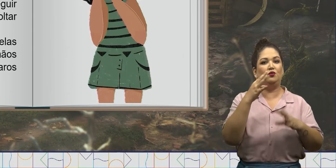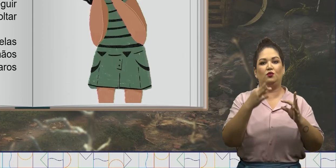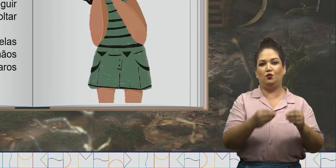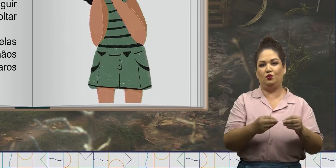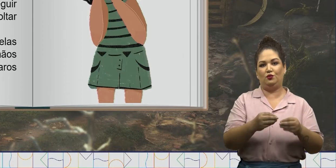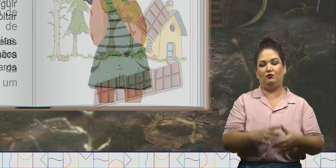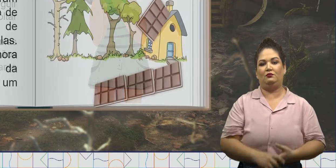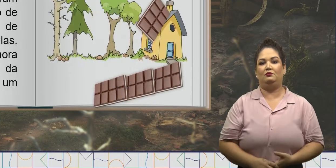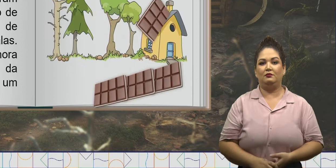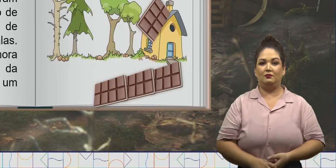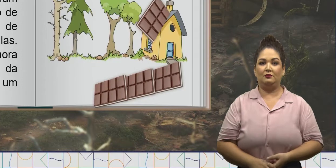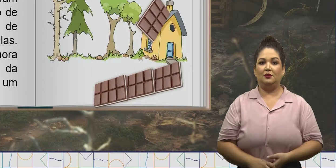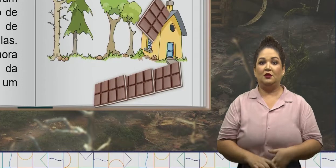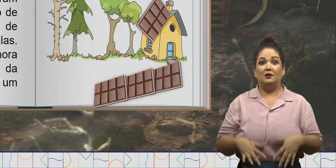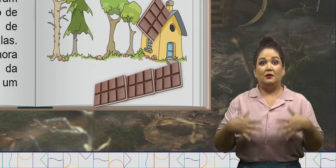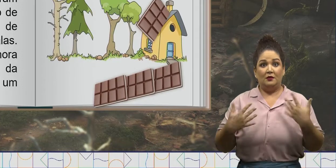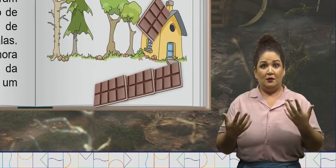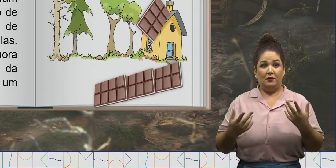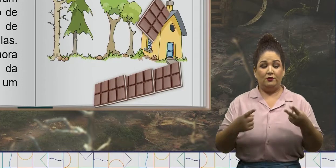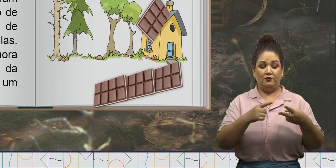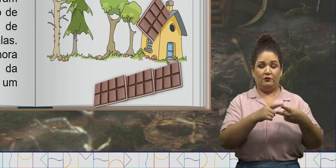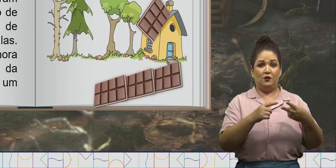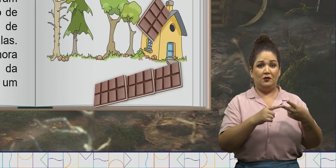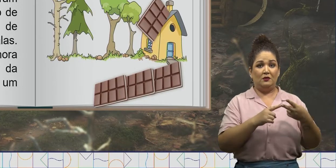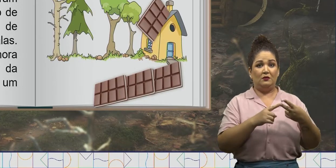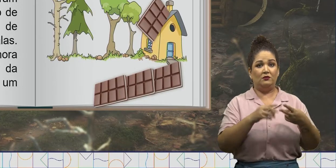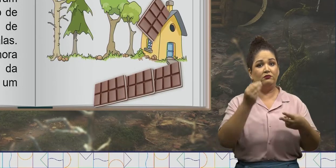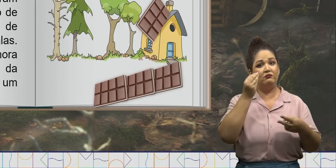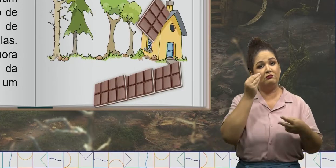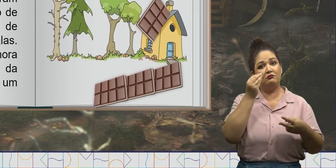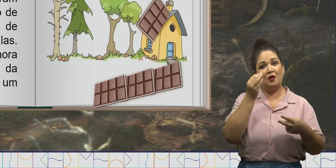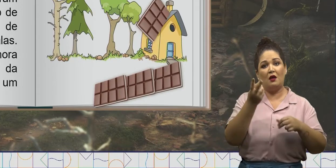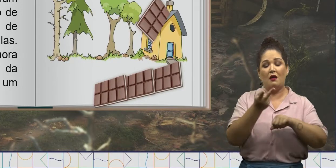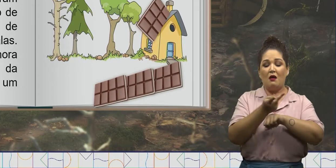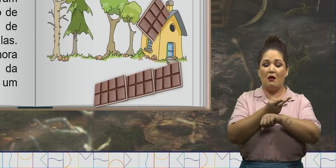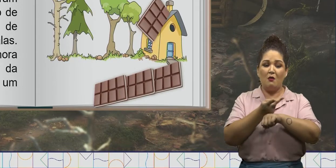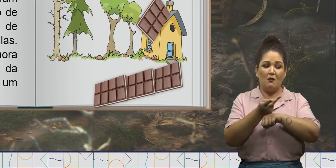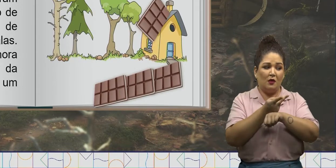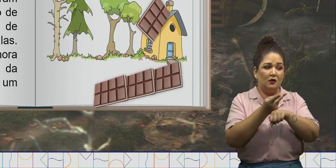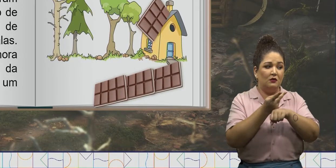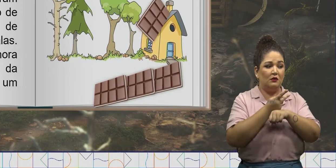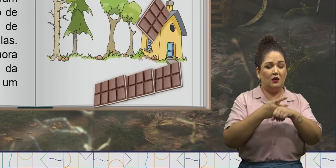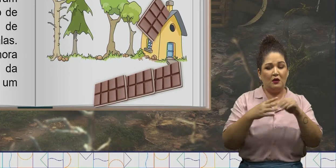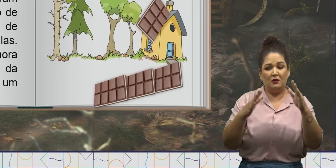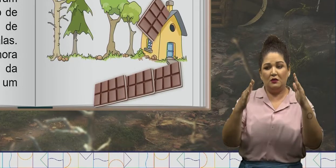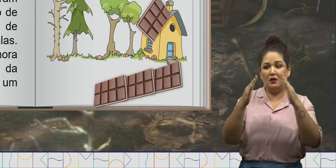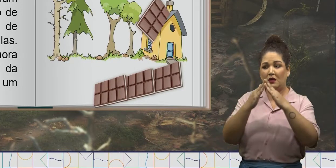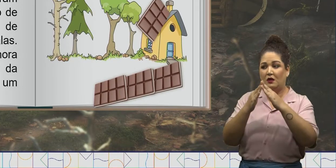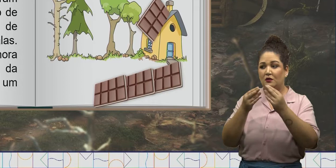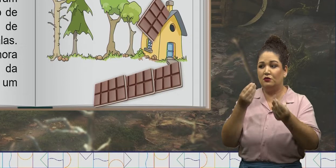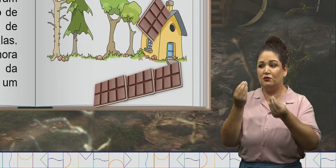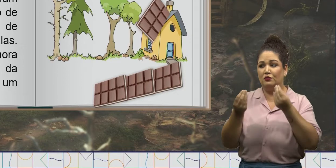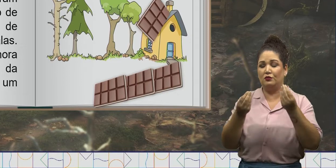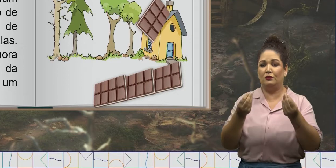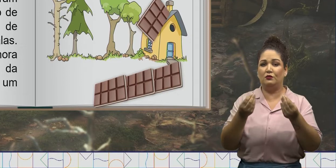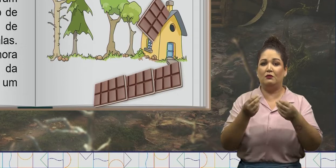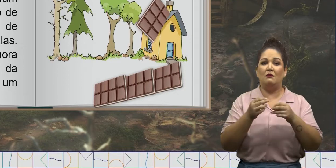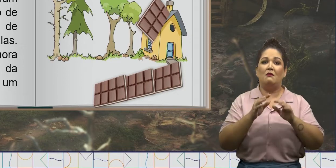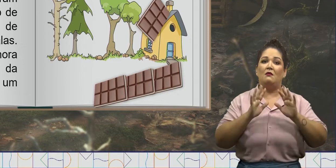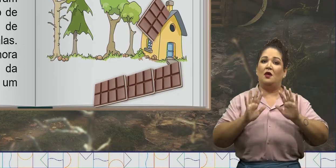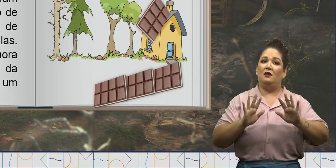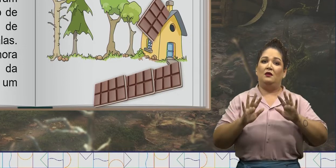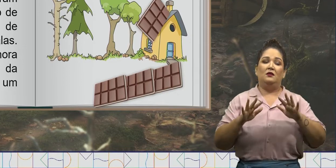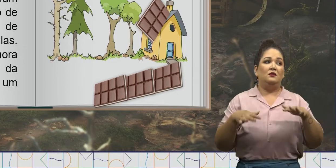comido tudo. Assim, resolveram tentar achar sozinhos o caminho,